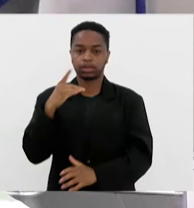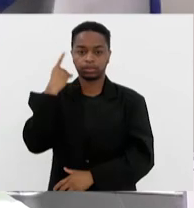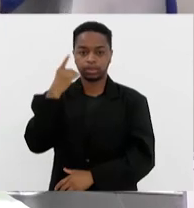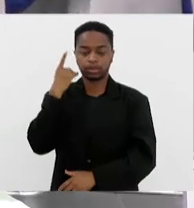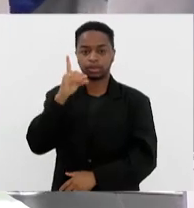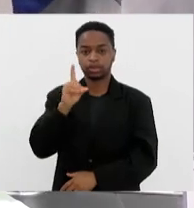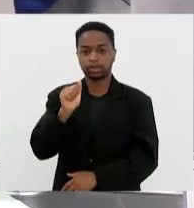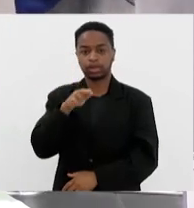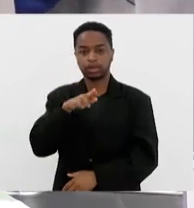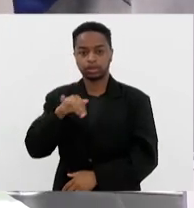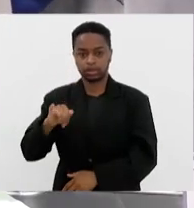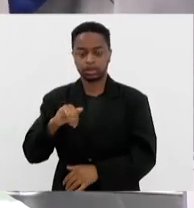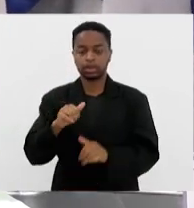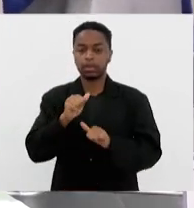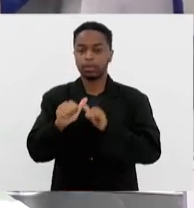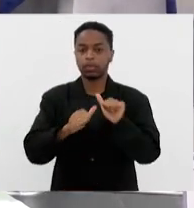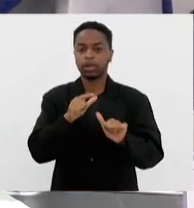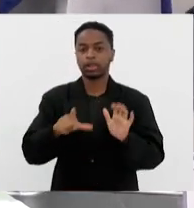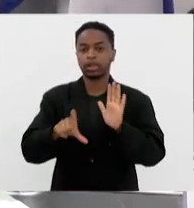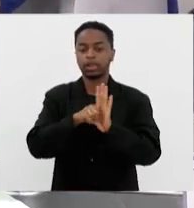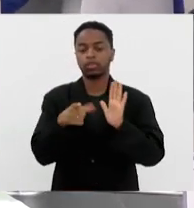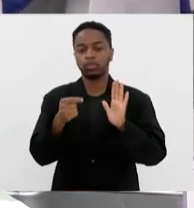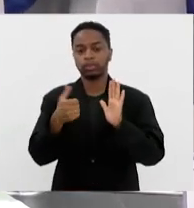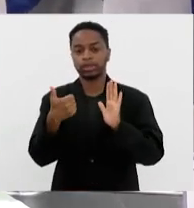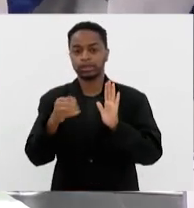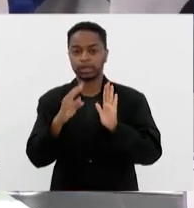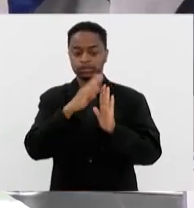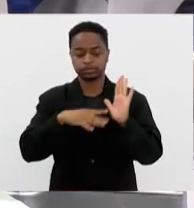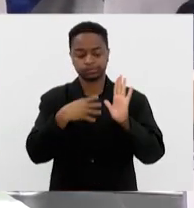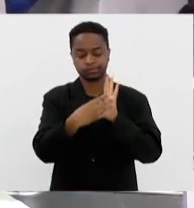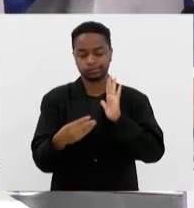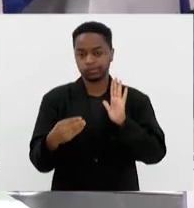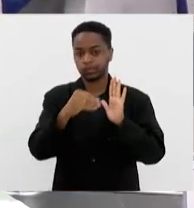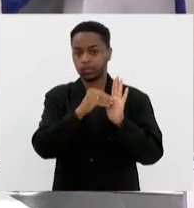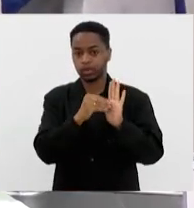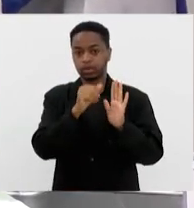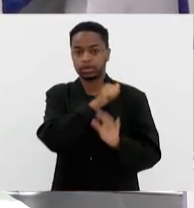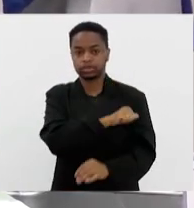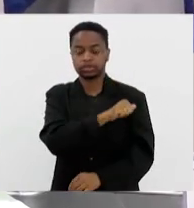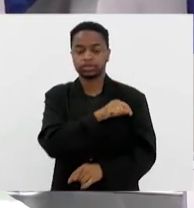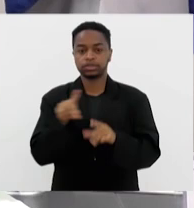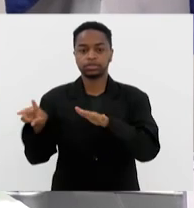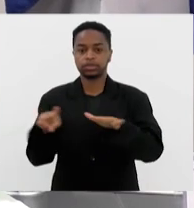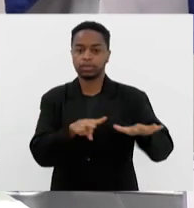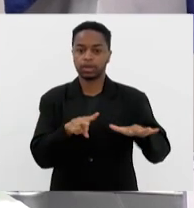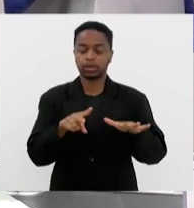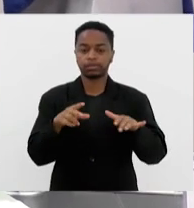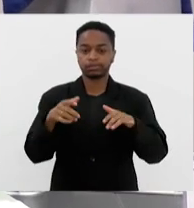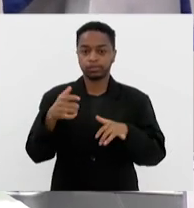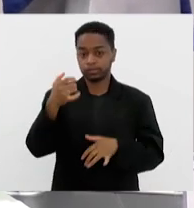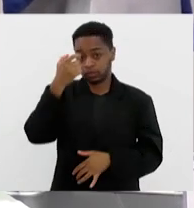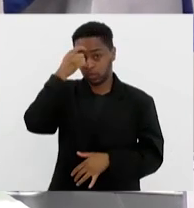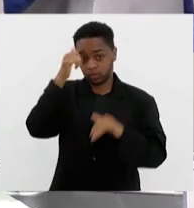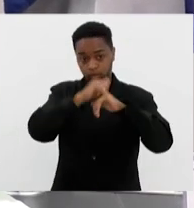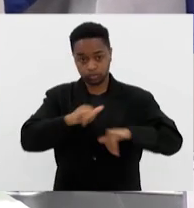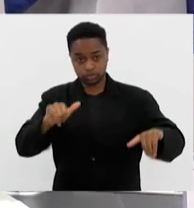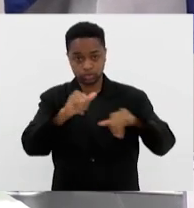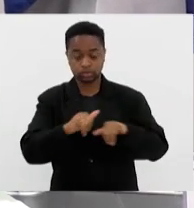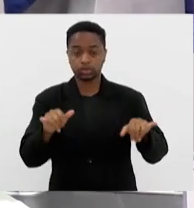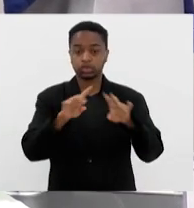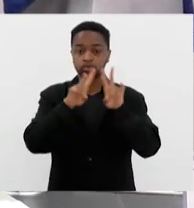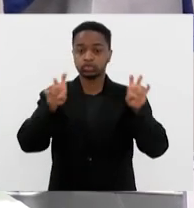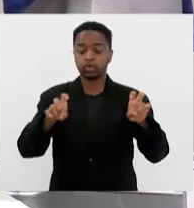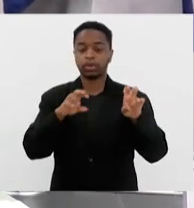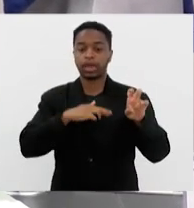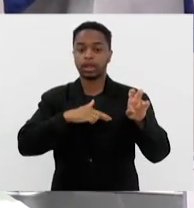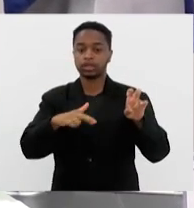lei 5.645 de 6 de janeiro de 2010 para instituir no calendário oficial do Estado do Rio de Janeiro a Semana Estadual de Conscientização e Informação sobre as religiões